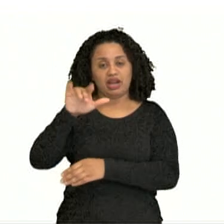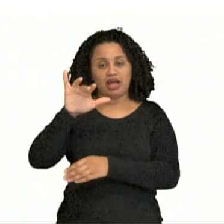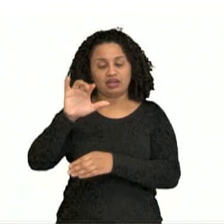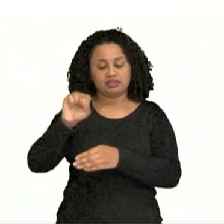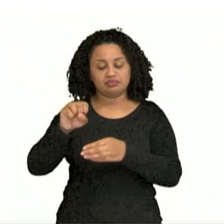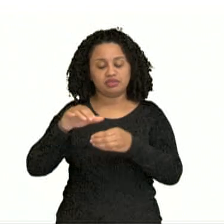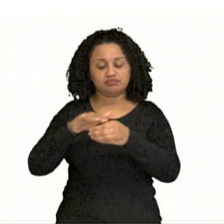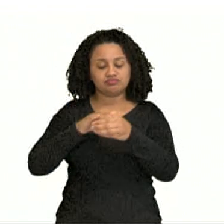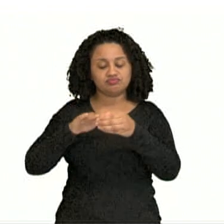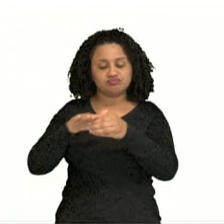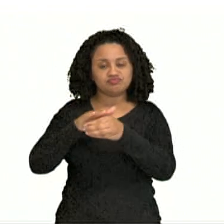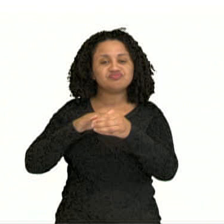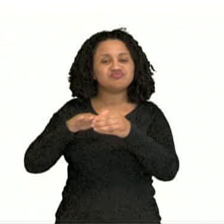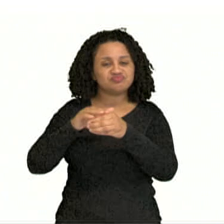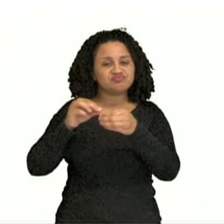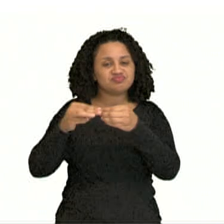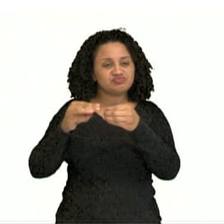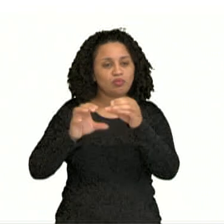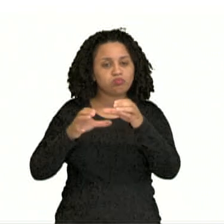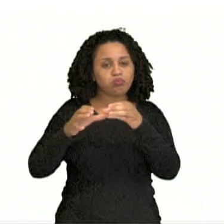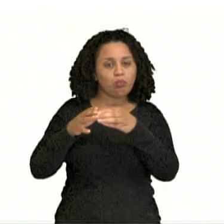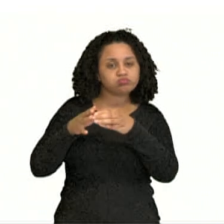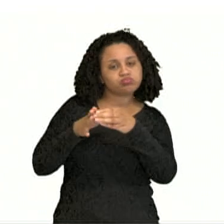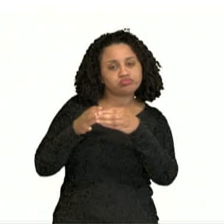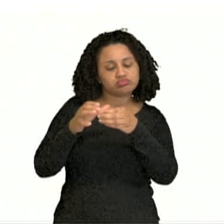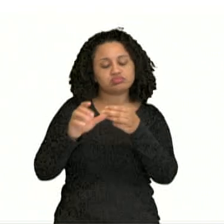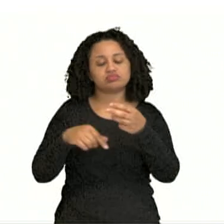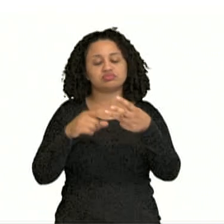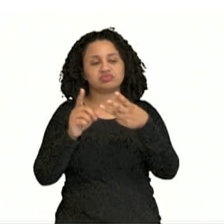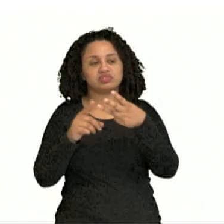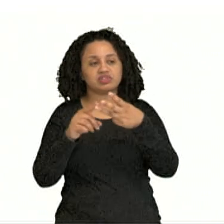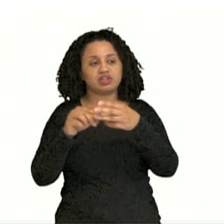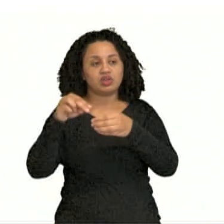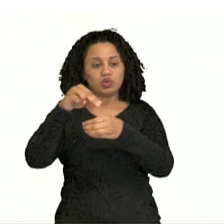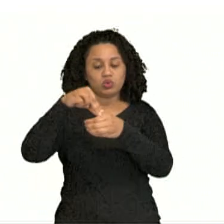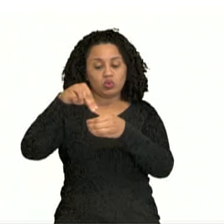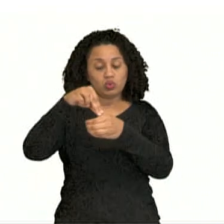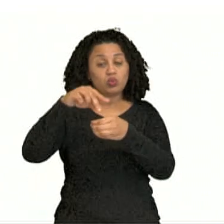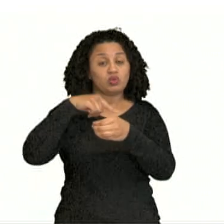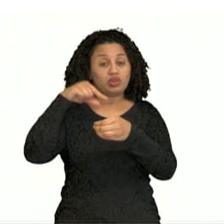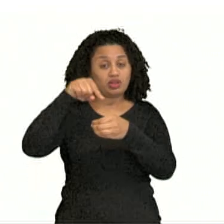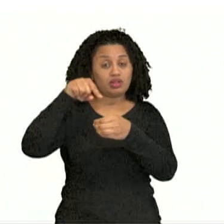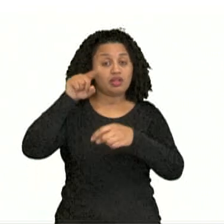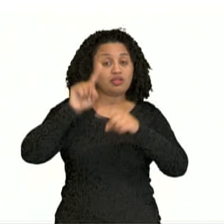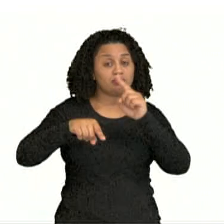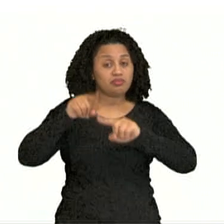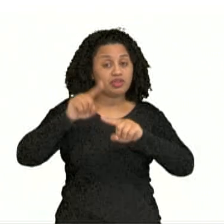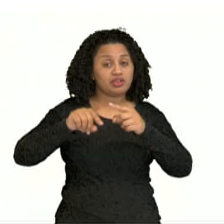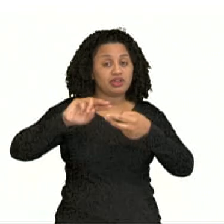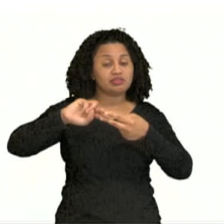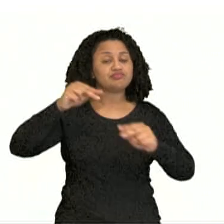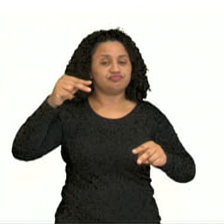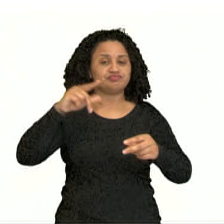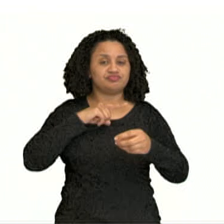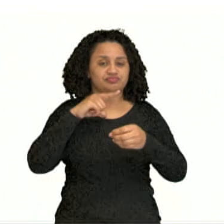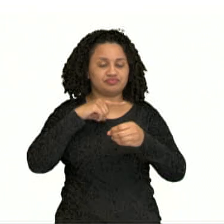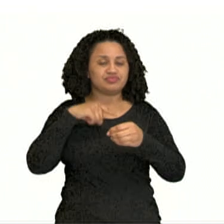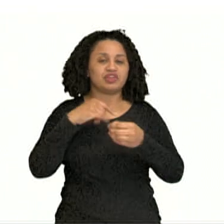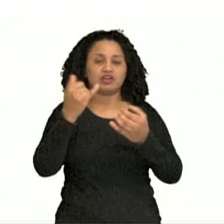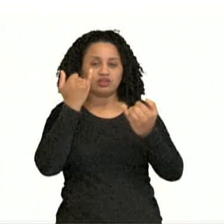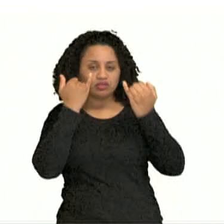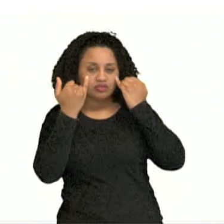dá volume, dá forma. E o núcleo com o material genético, com as informações, as